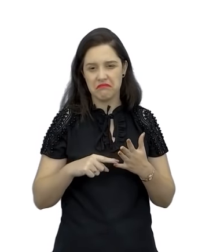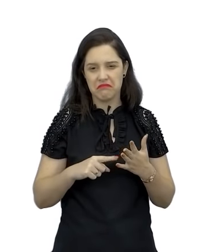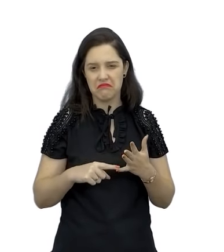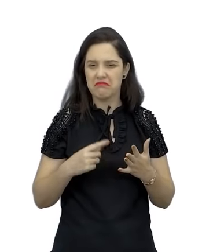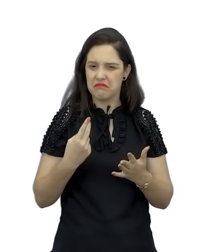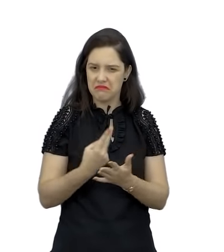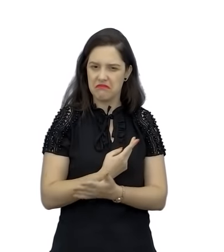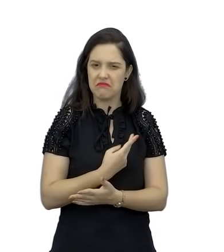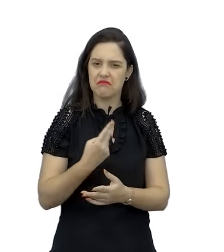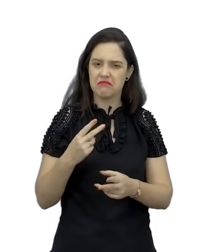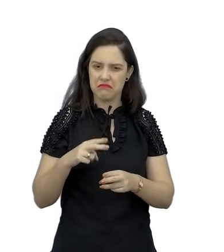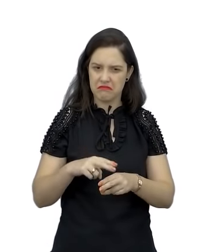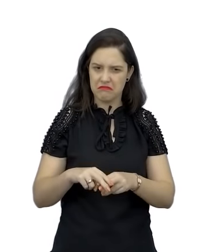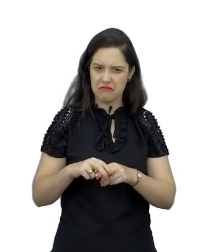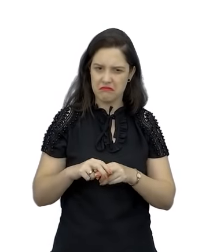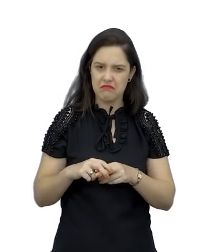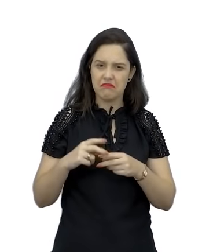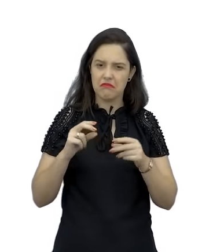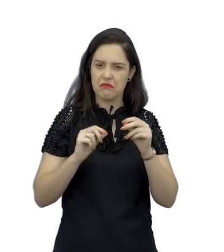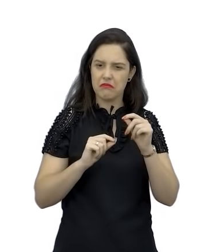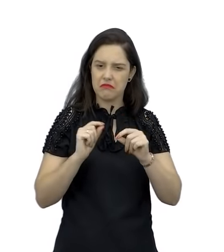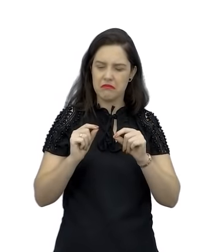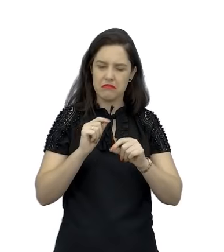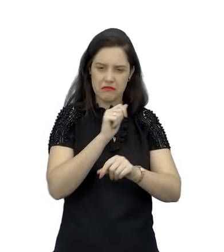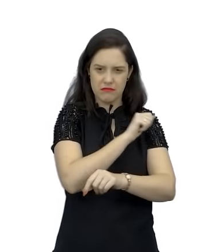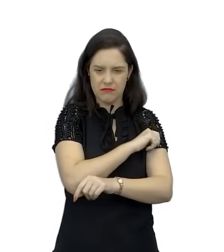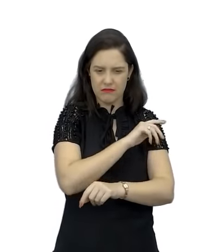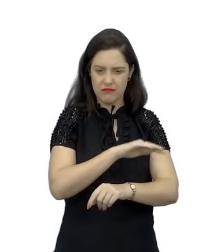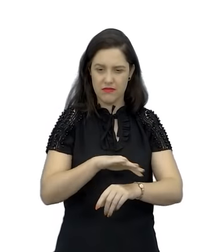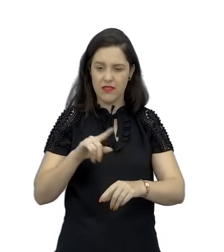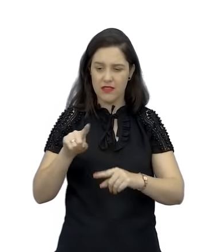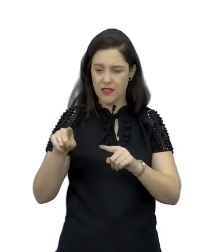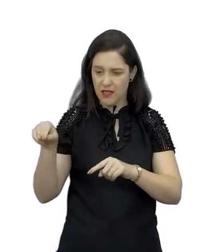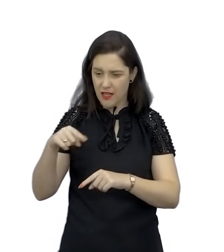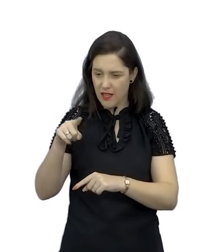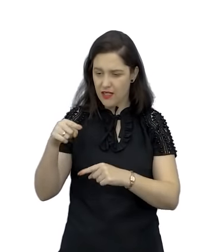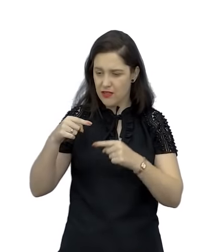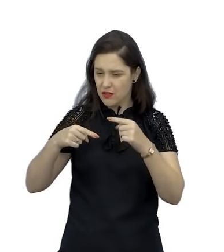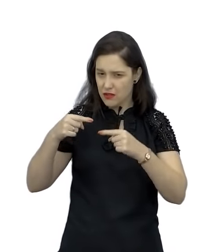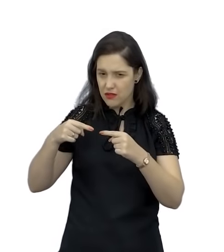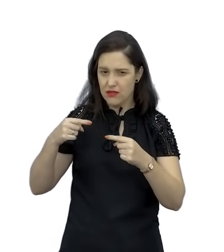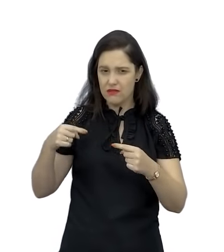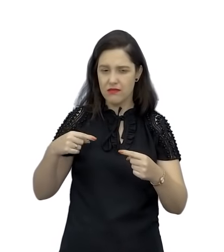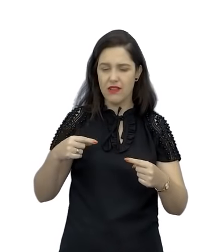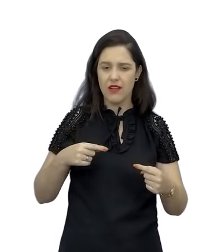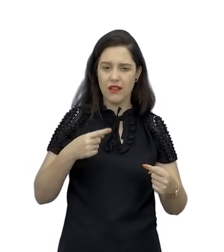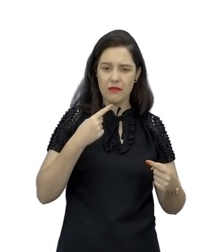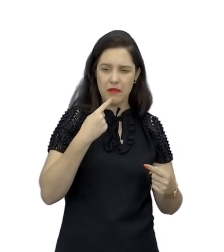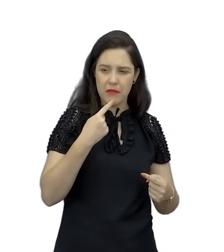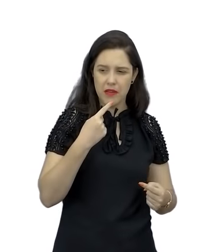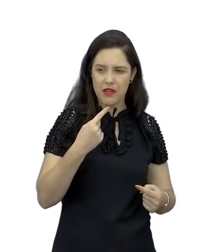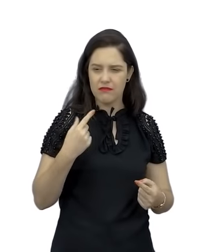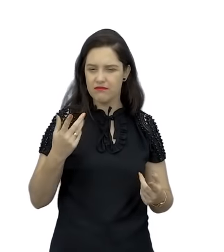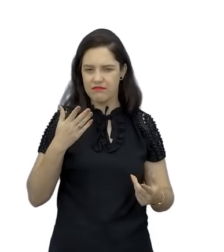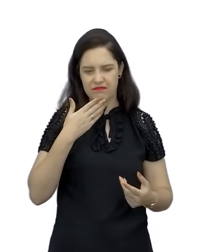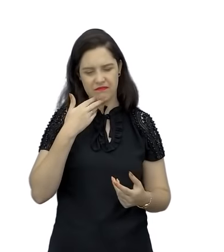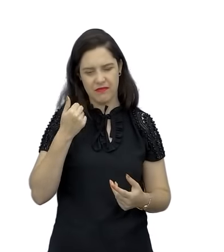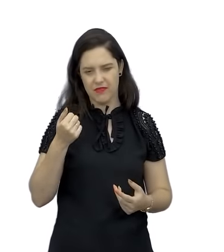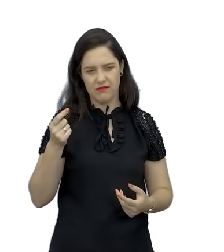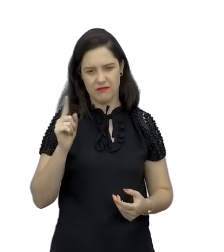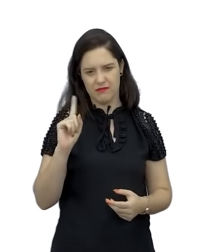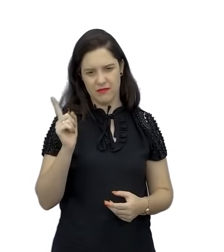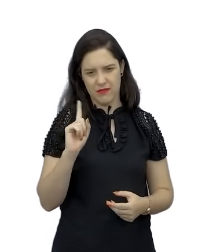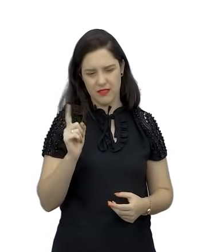dessa plenária, onde os estudantes discutem esses registros, né? É fácil? Não. Mas depois que a